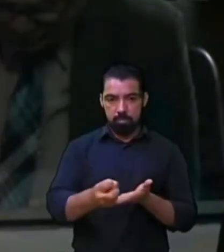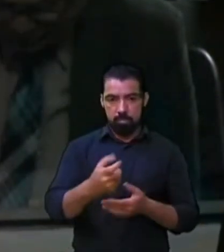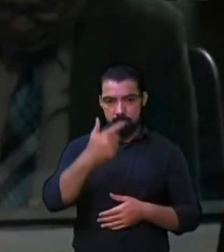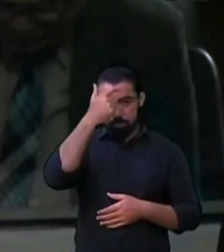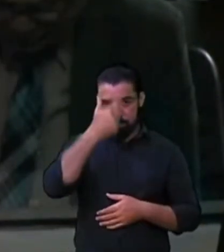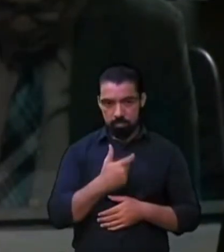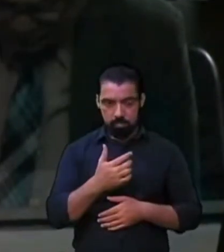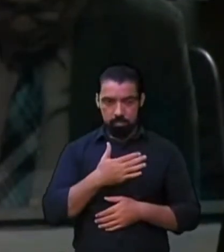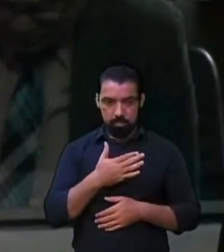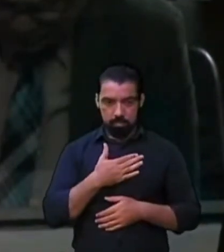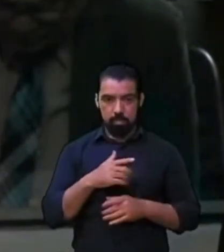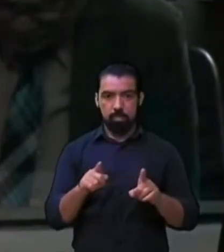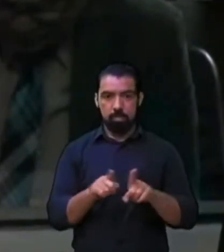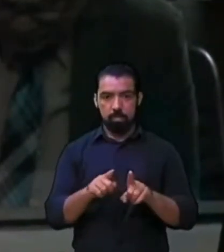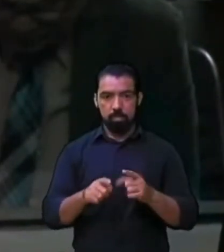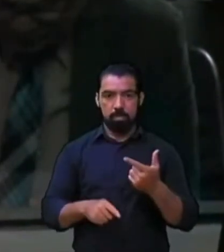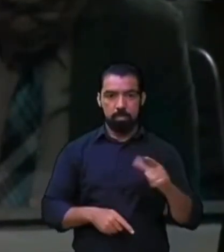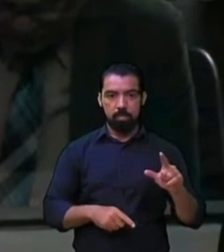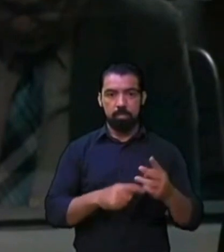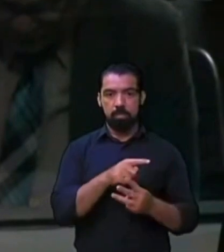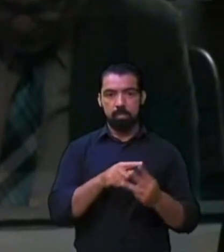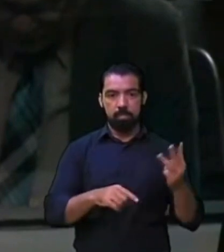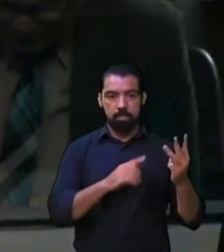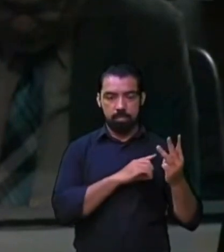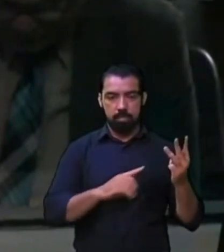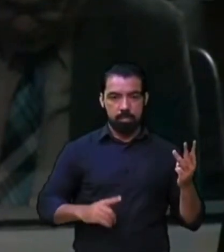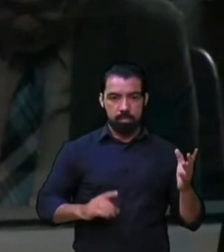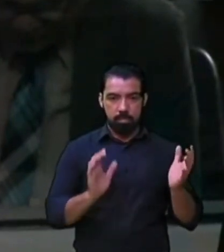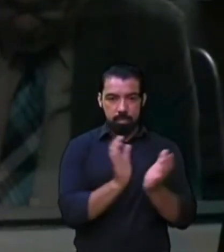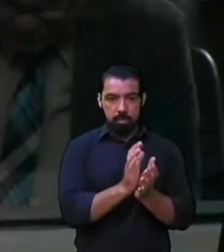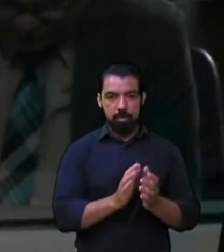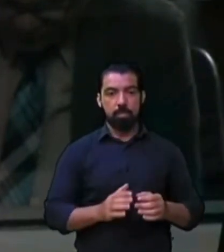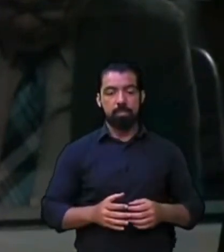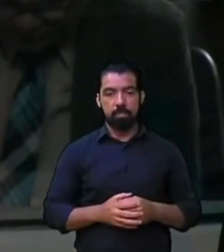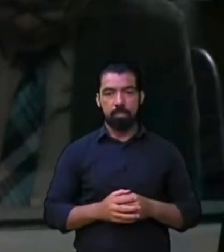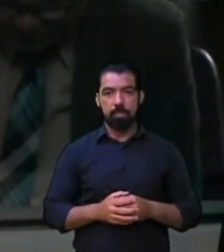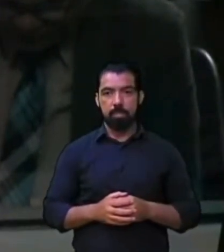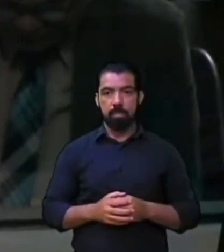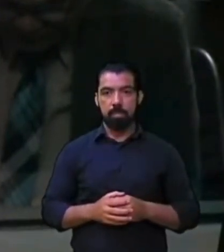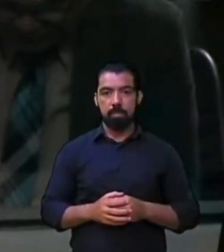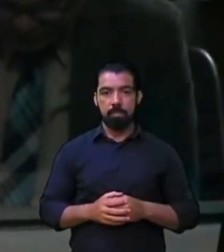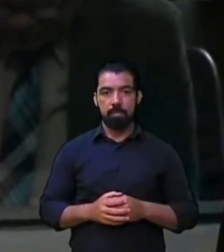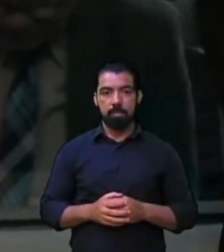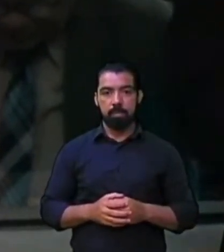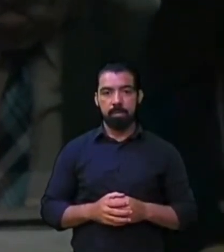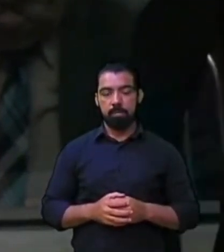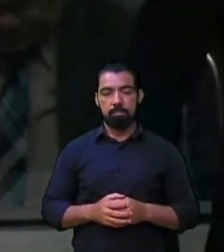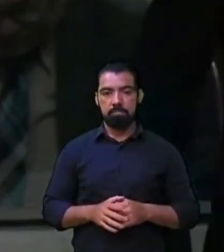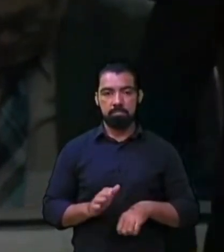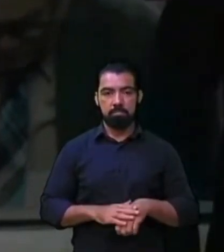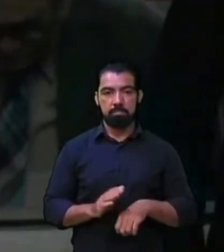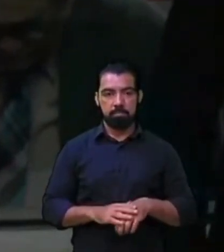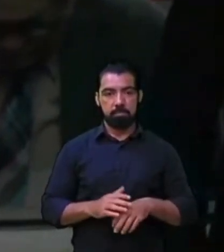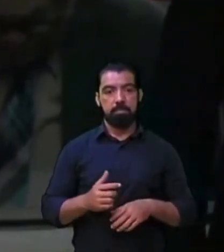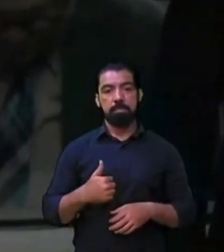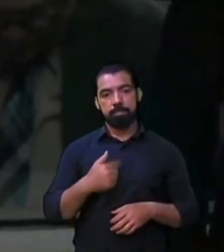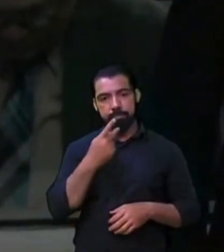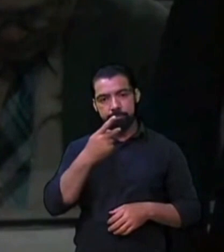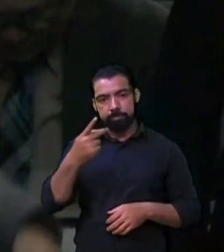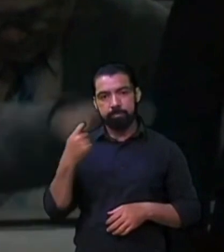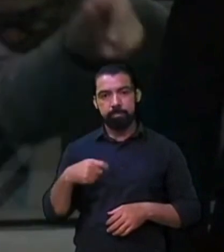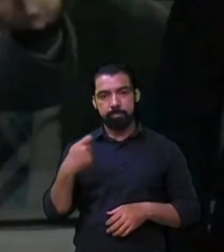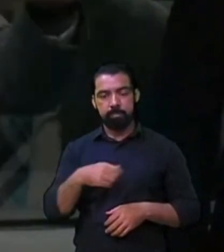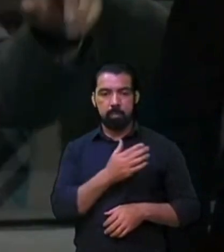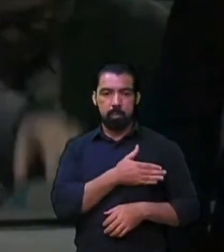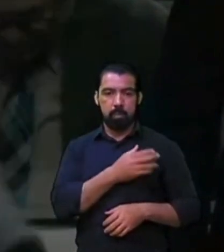mandato e dos outros três deputados do partido Liberal tanto eu não poderia deixar de falar o que tá no meu coração não